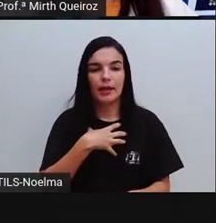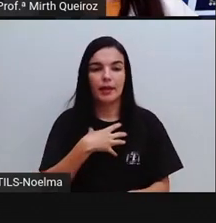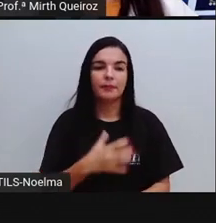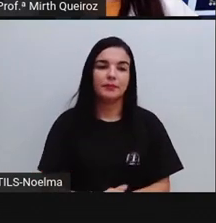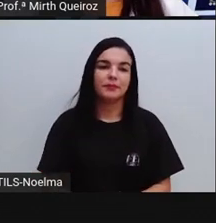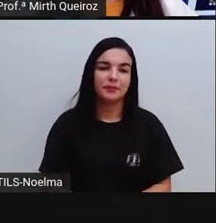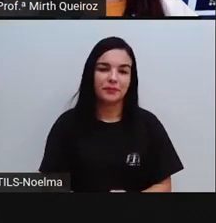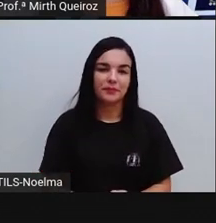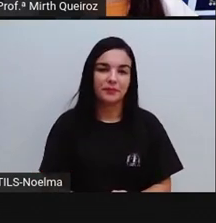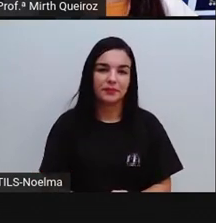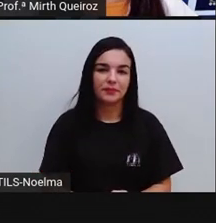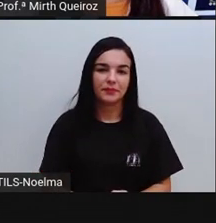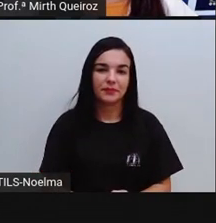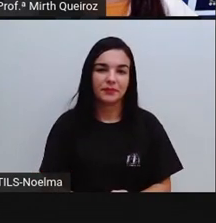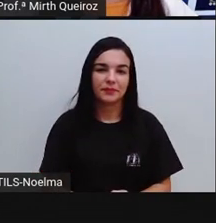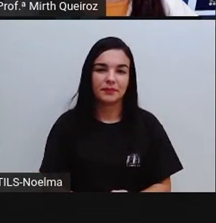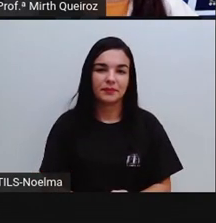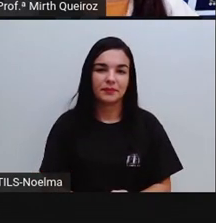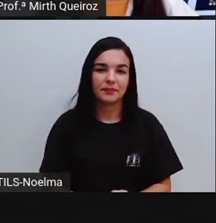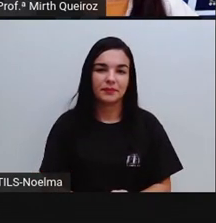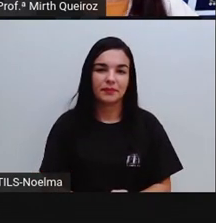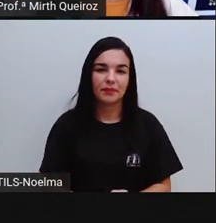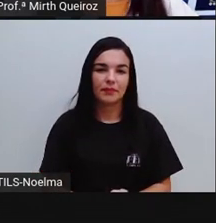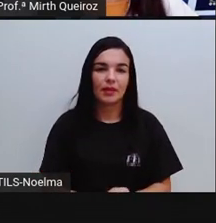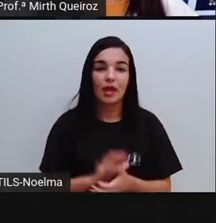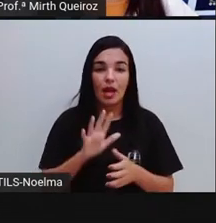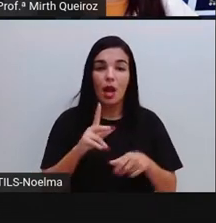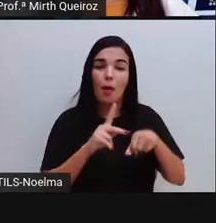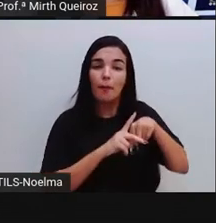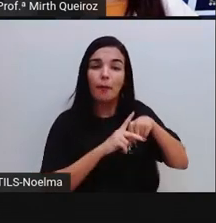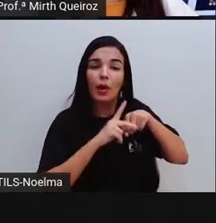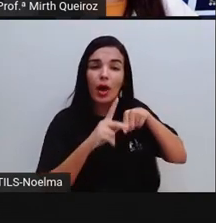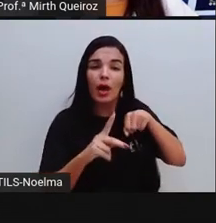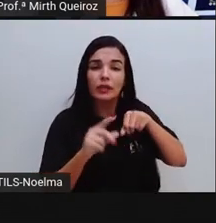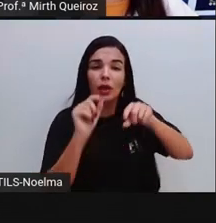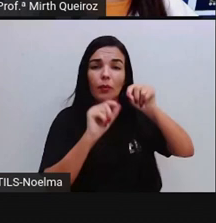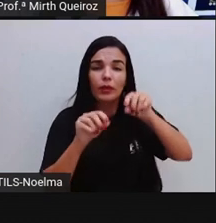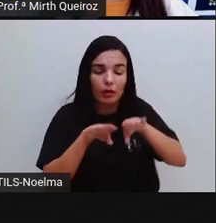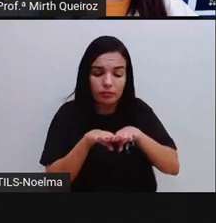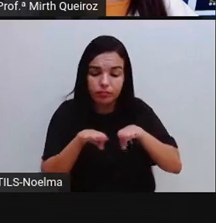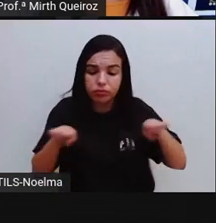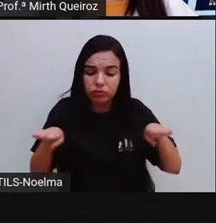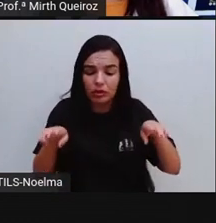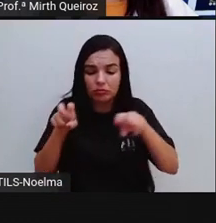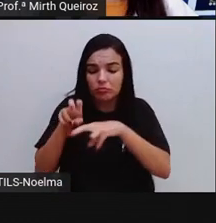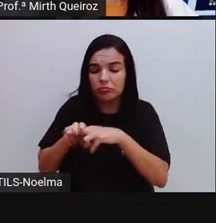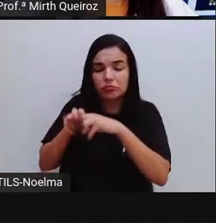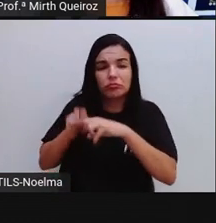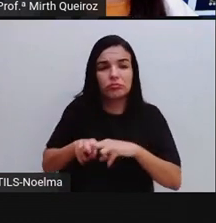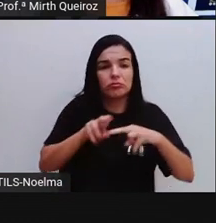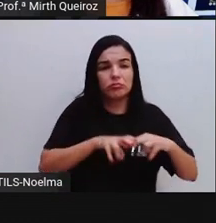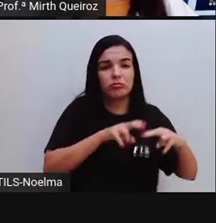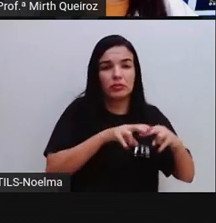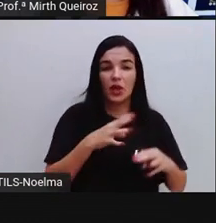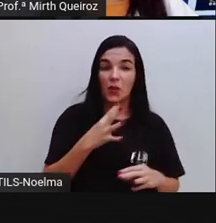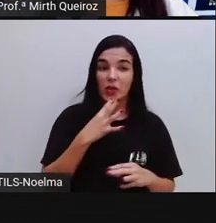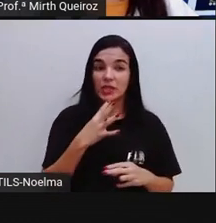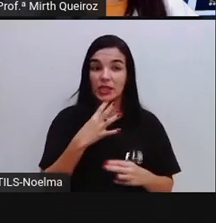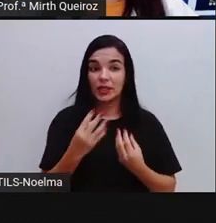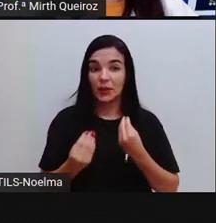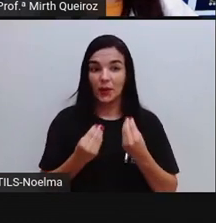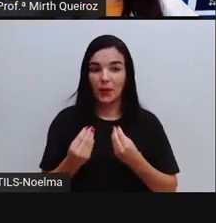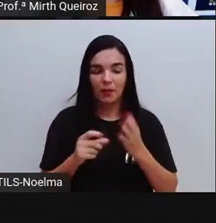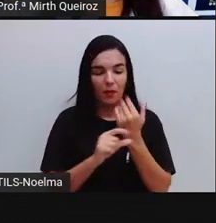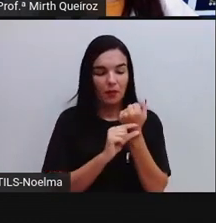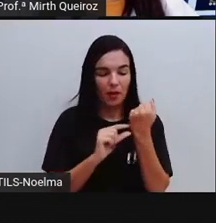partir dessa região. Os poetas de bancada ou de gabinete, como ficaram conhecidos os autores da